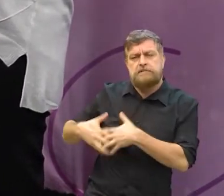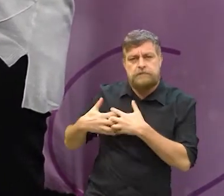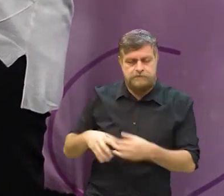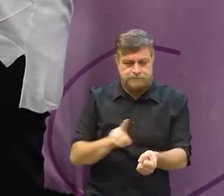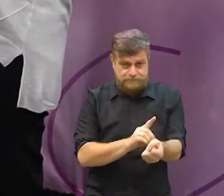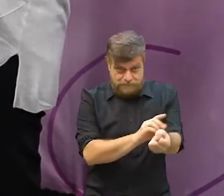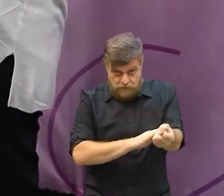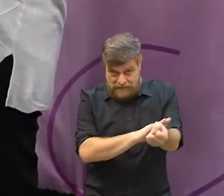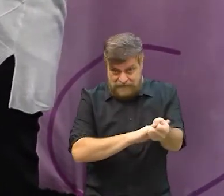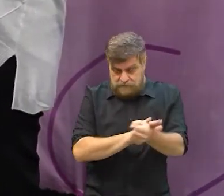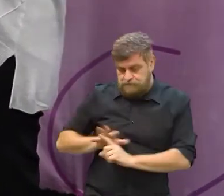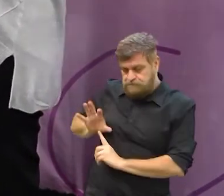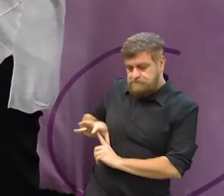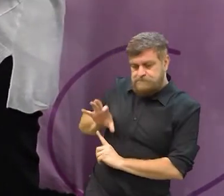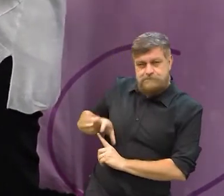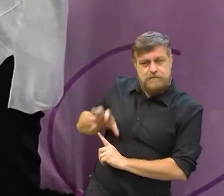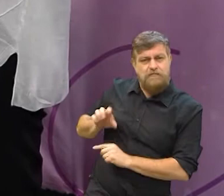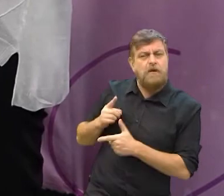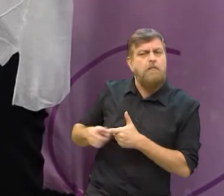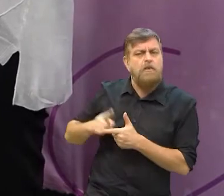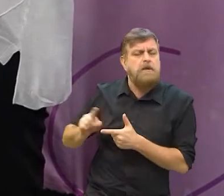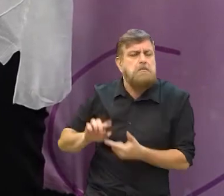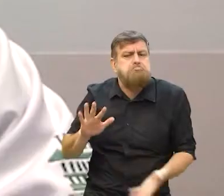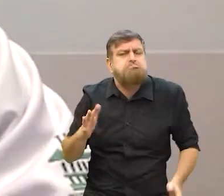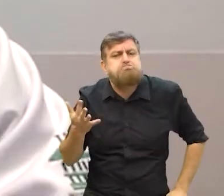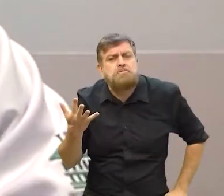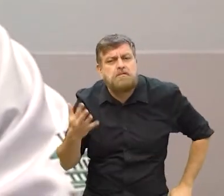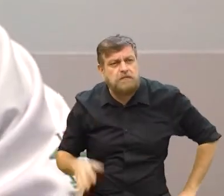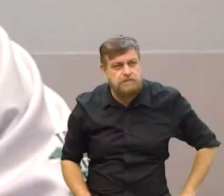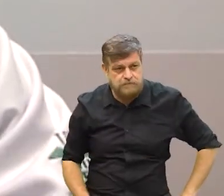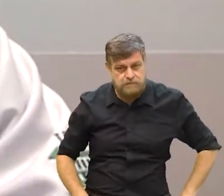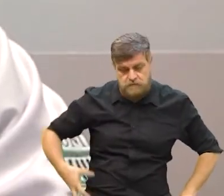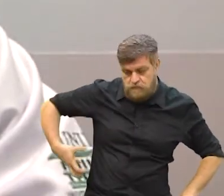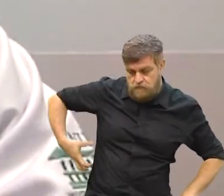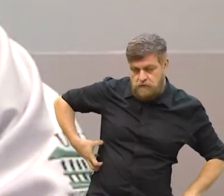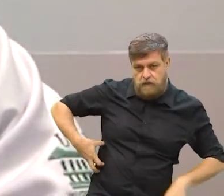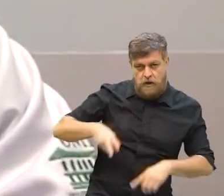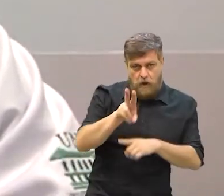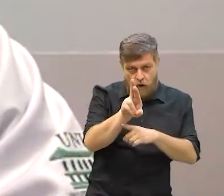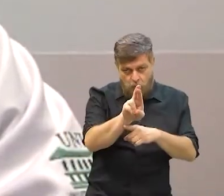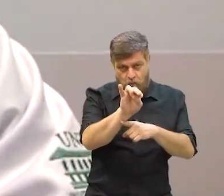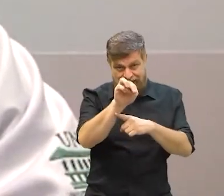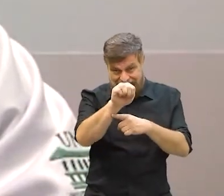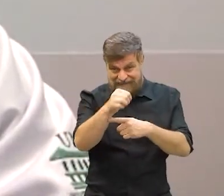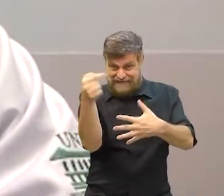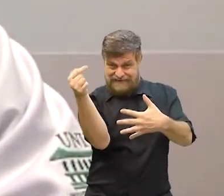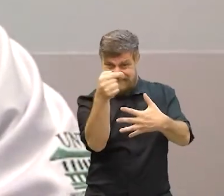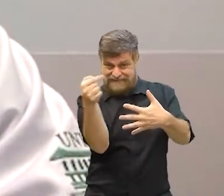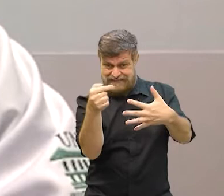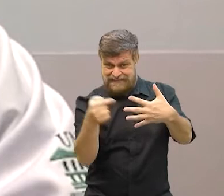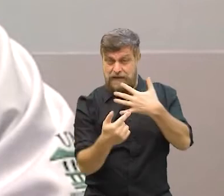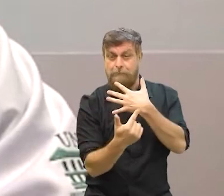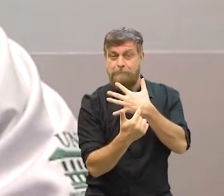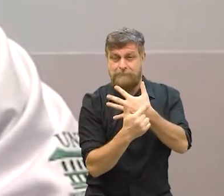Porque se o diabetes afeta tanto o rim, tem aí um problema? Bom, o rim é um órgão que ele tem várias funções.